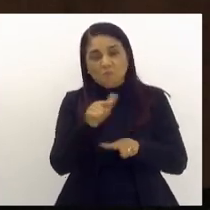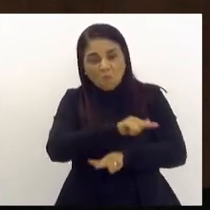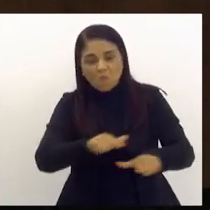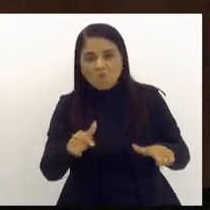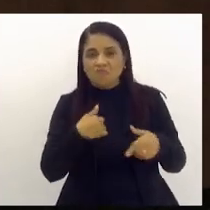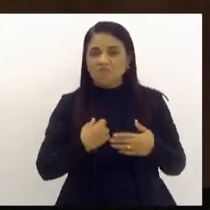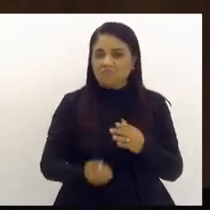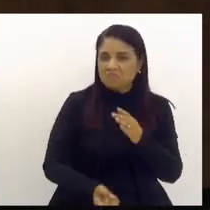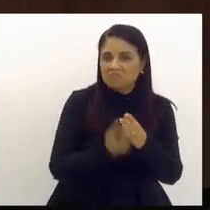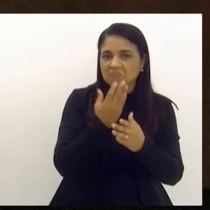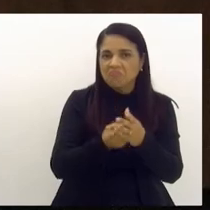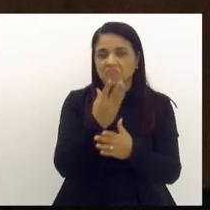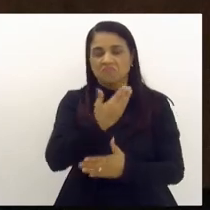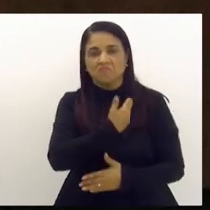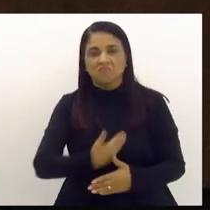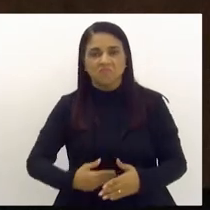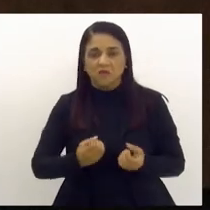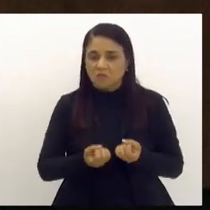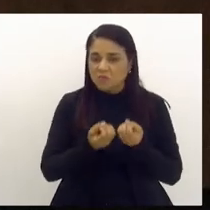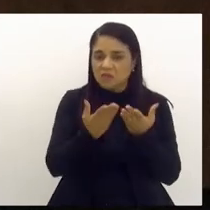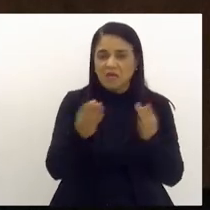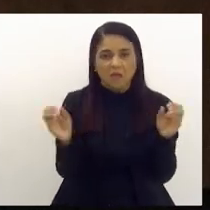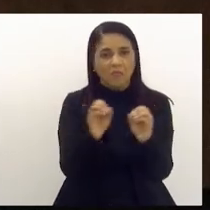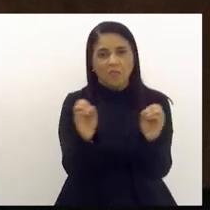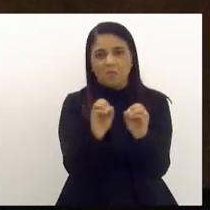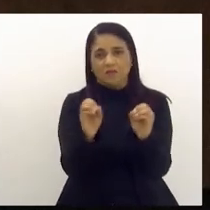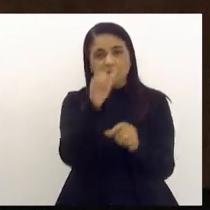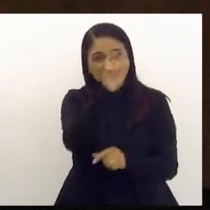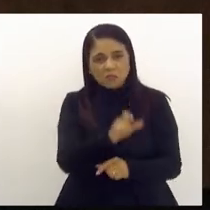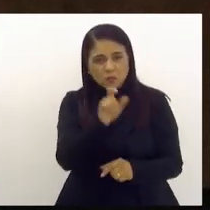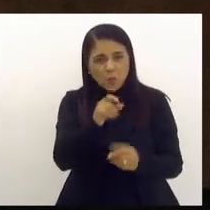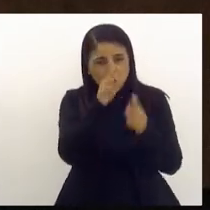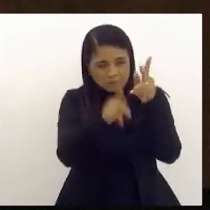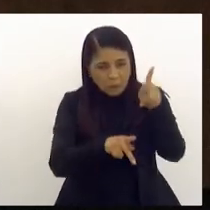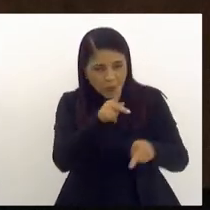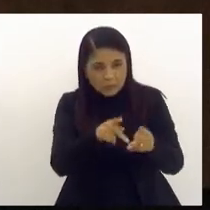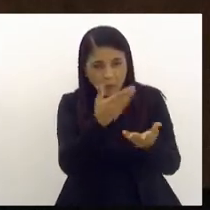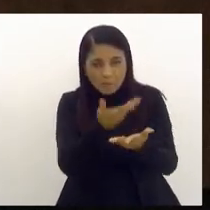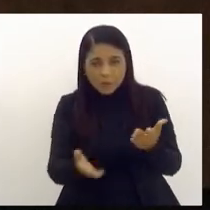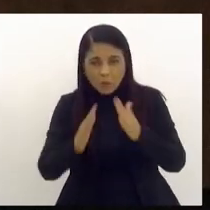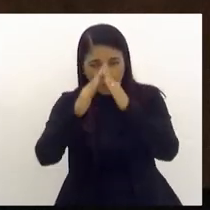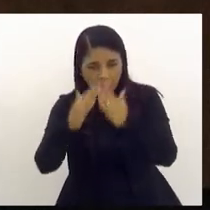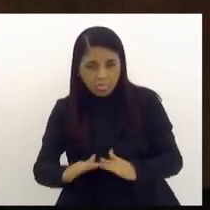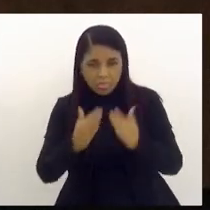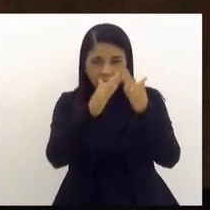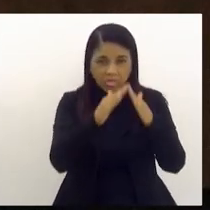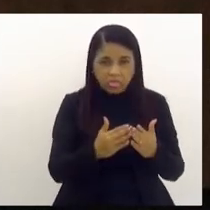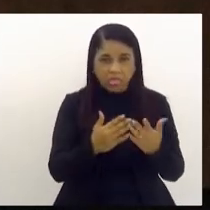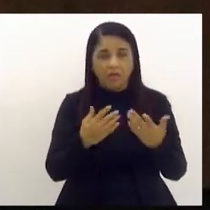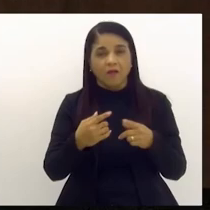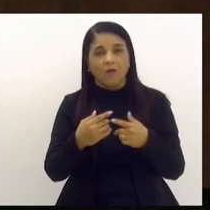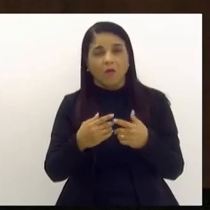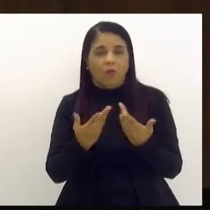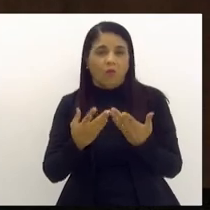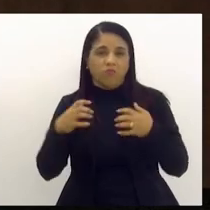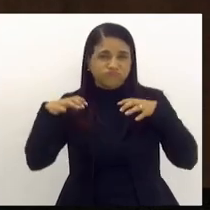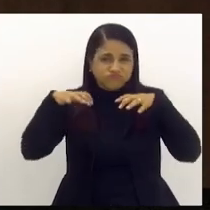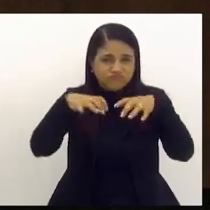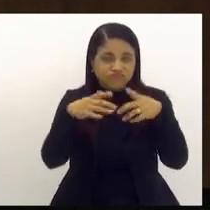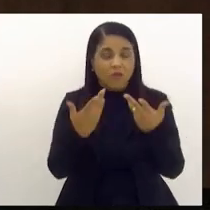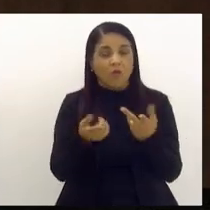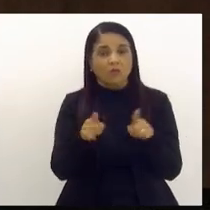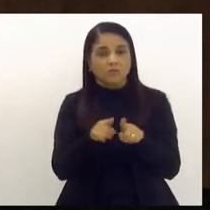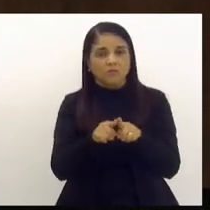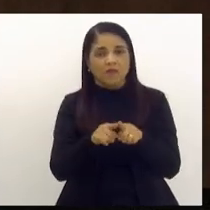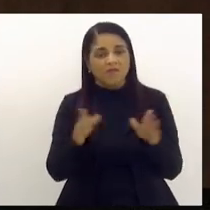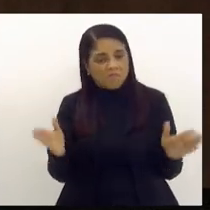lançados pelos governos que não entregam lá na ponta para aquela pessoa que perdeu a sua casa na tragédia, na remoção ou no déficit habitacional,